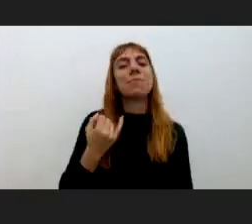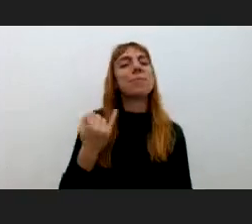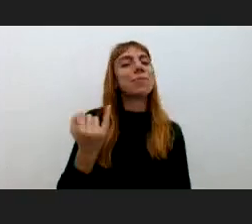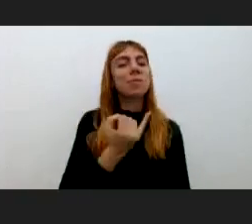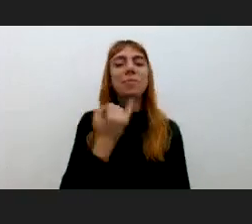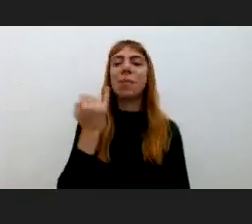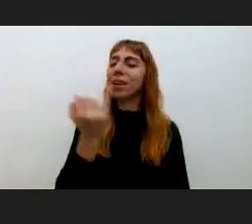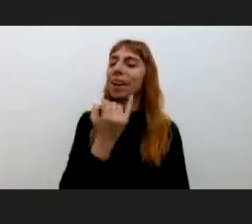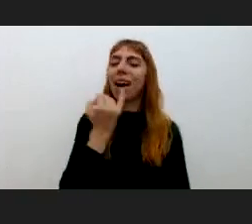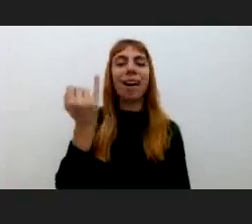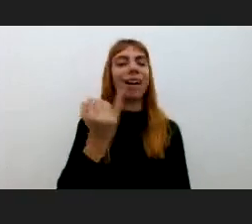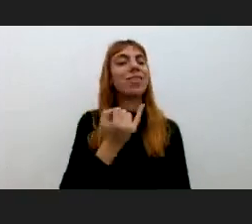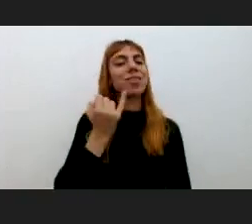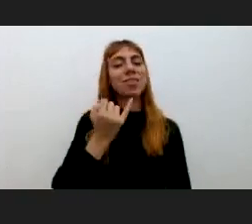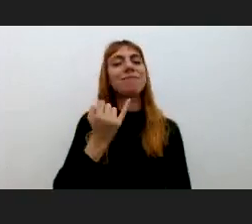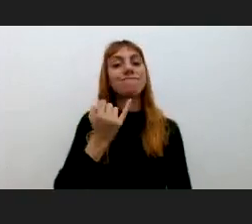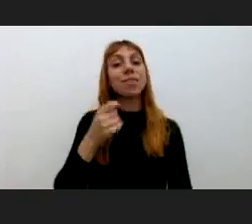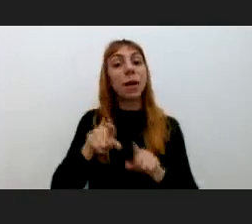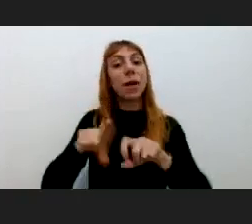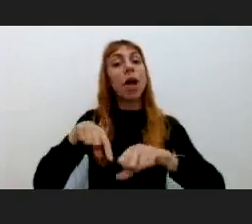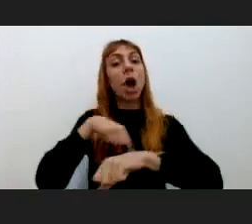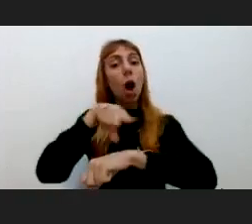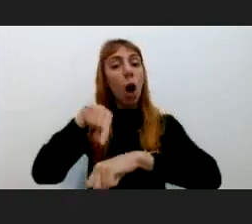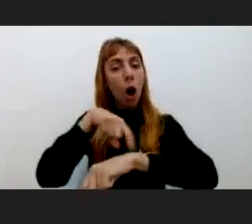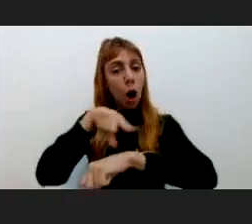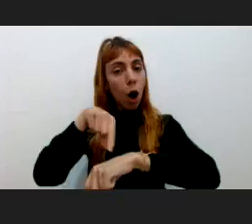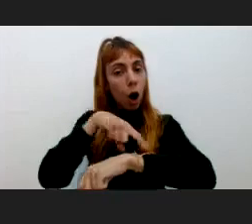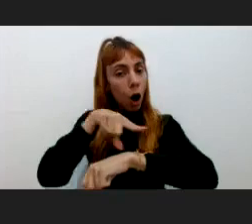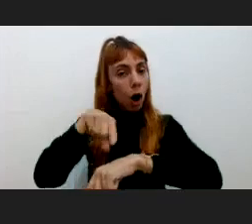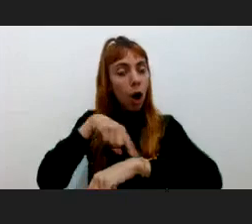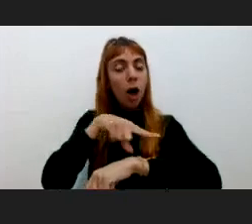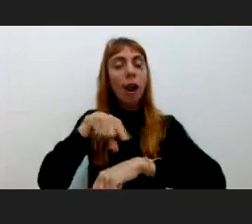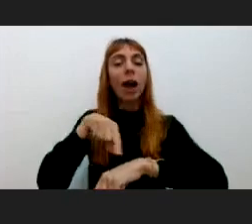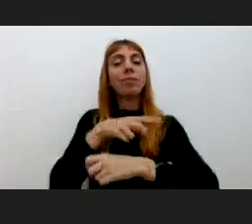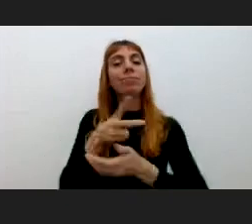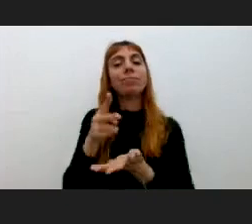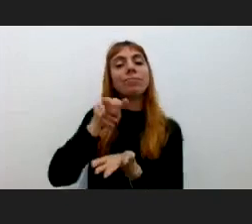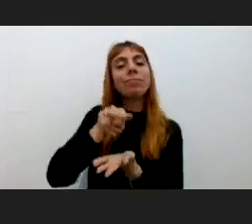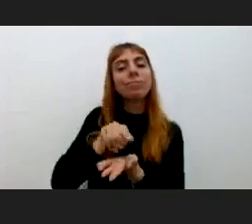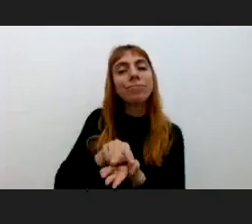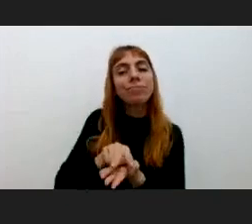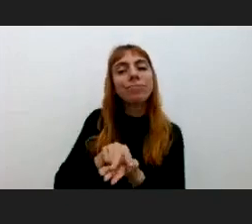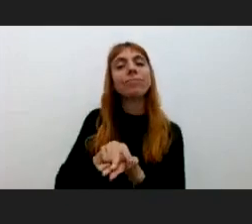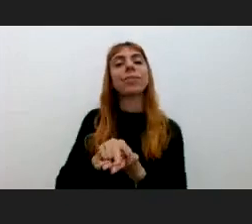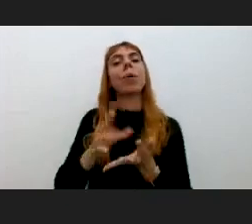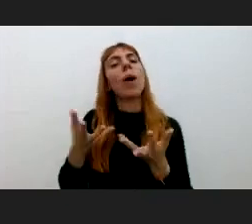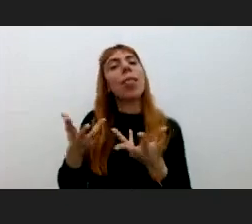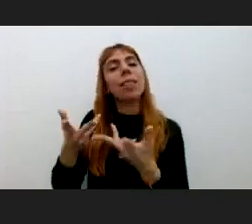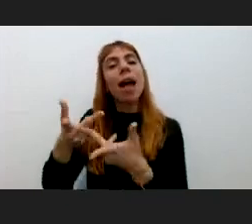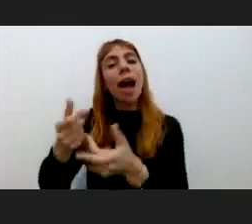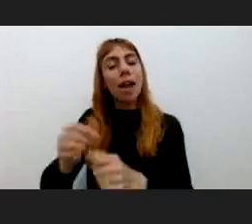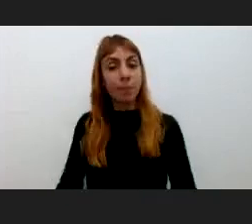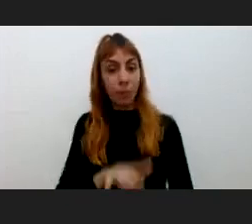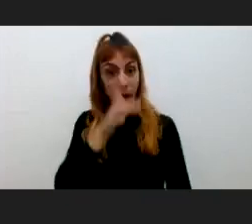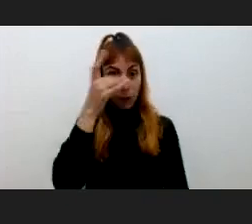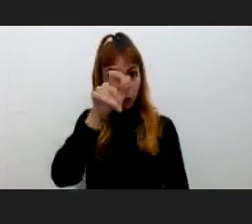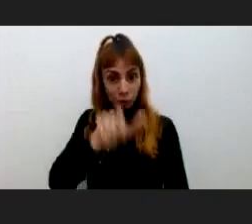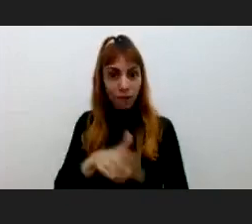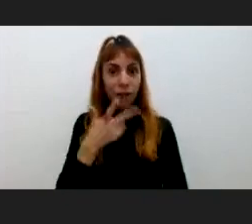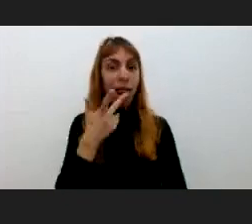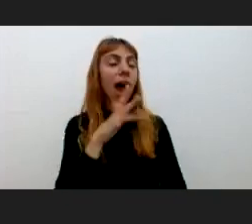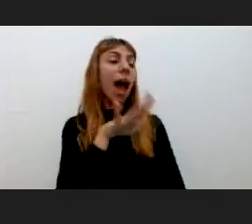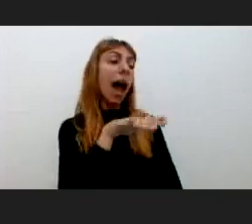e com quantidade, né? A pessoa que fala assim, eu durmo só 4 horas e fico bem. Não existe isso.